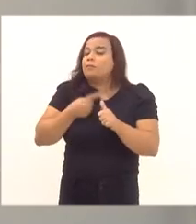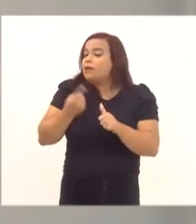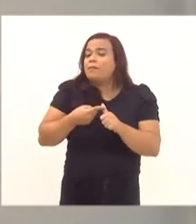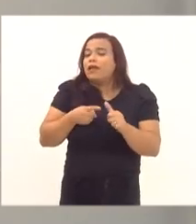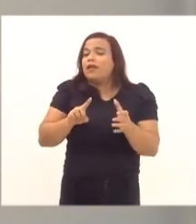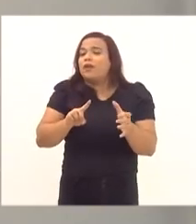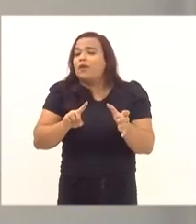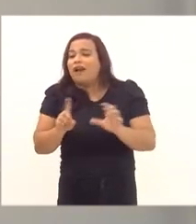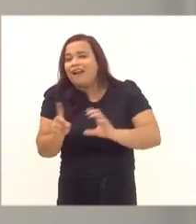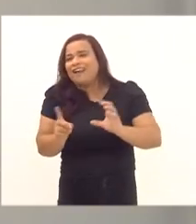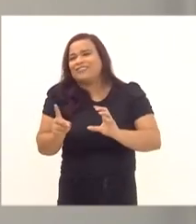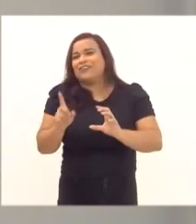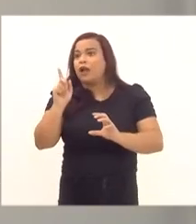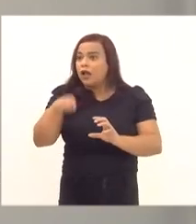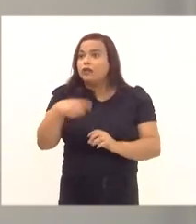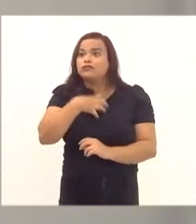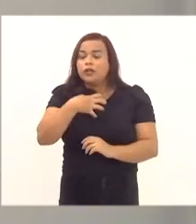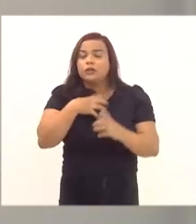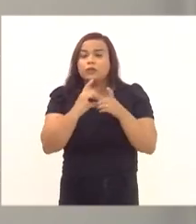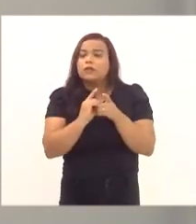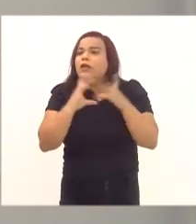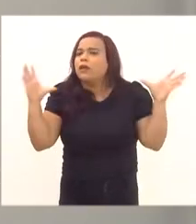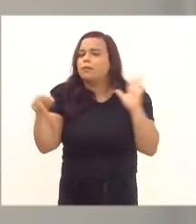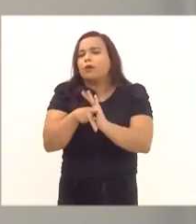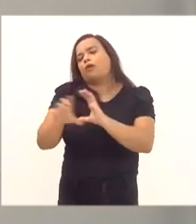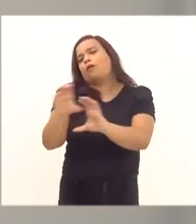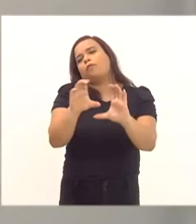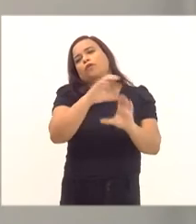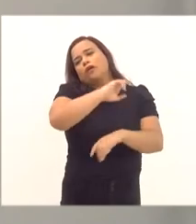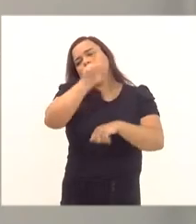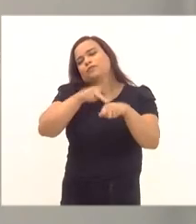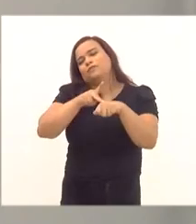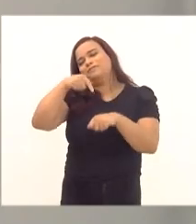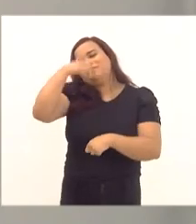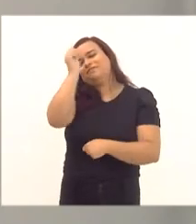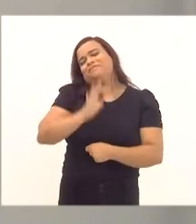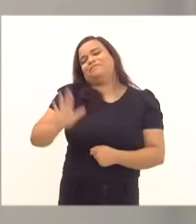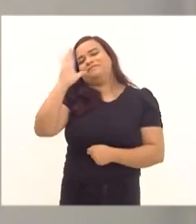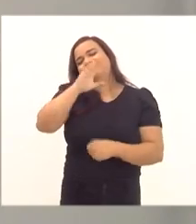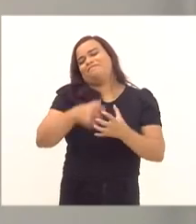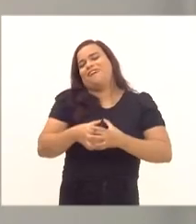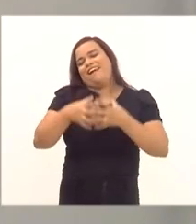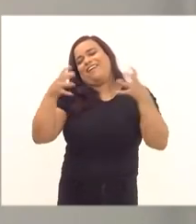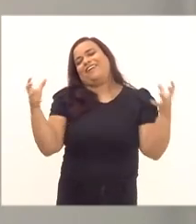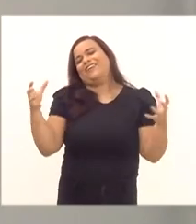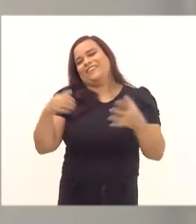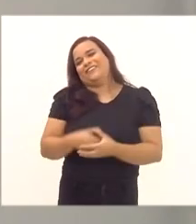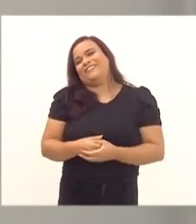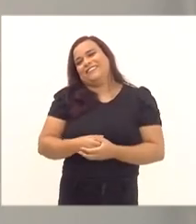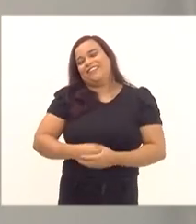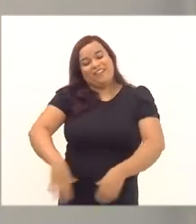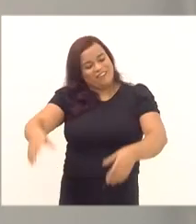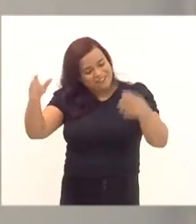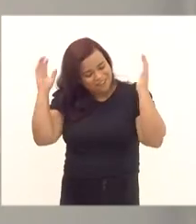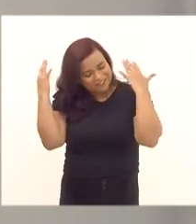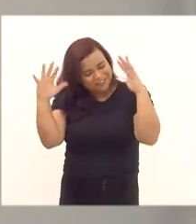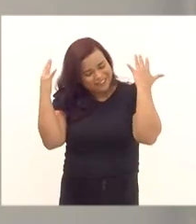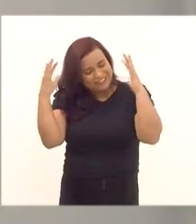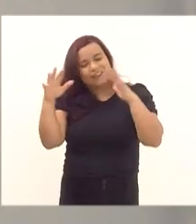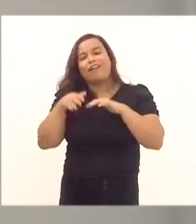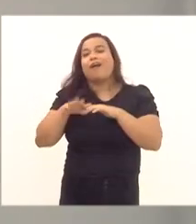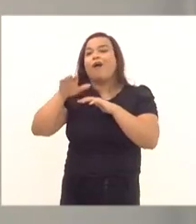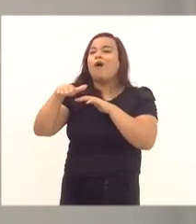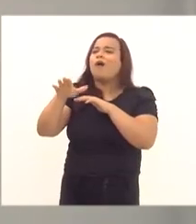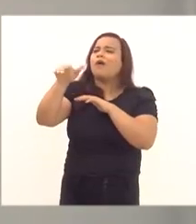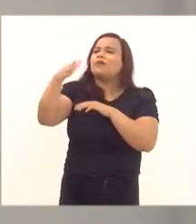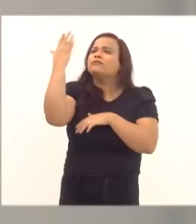o maior meio democrático de comunicação deste país e viva as ondas do rádio porque ele chega